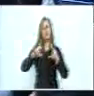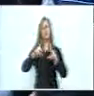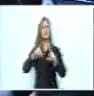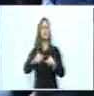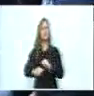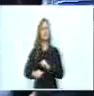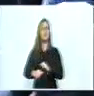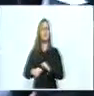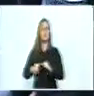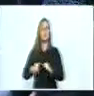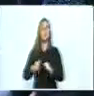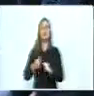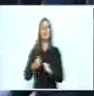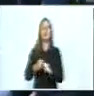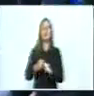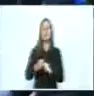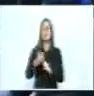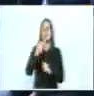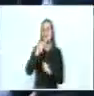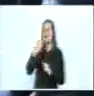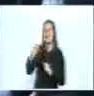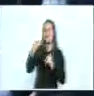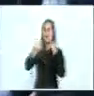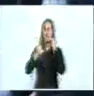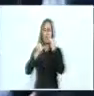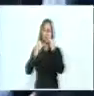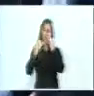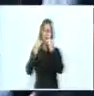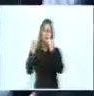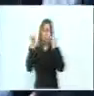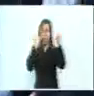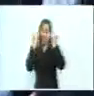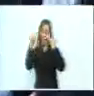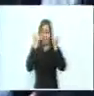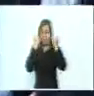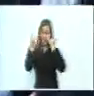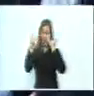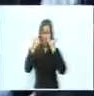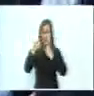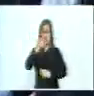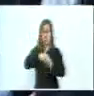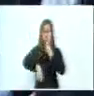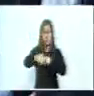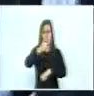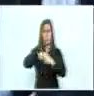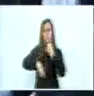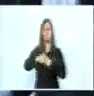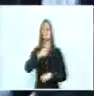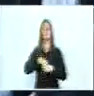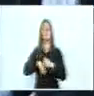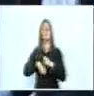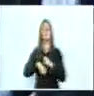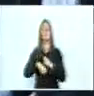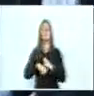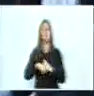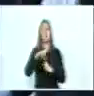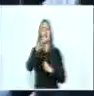de solicitação de informações junto à administração municipal. Trata-se do